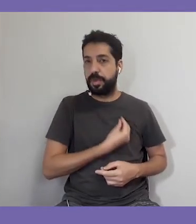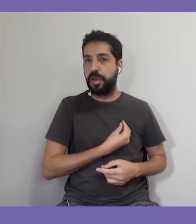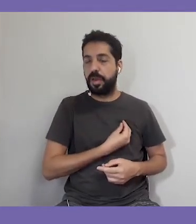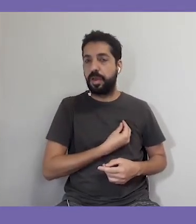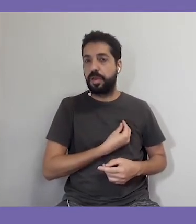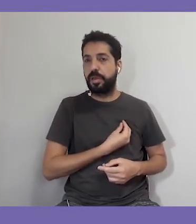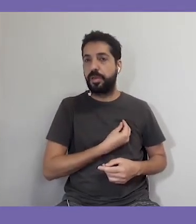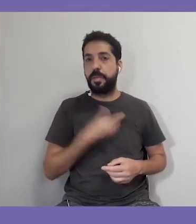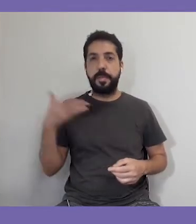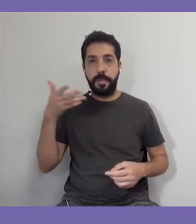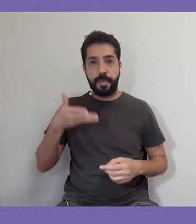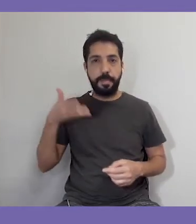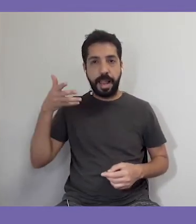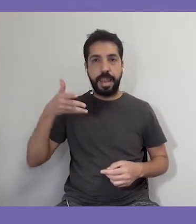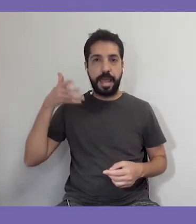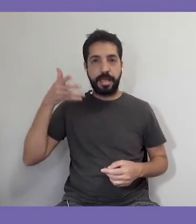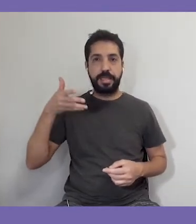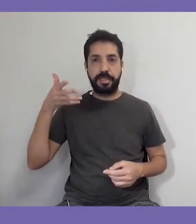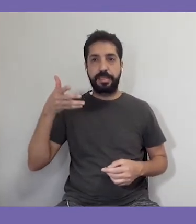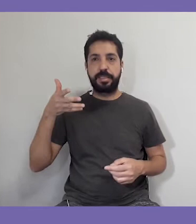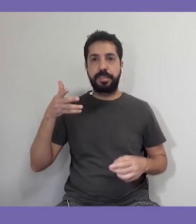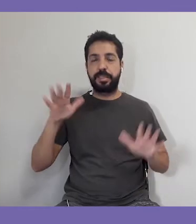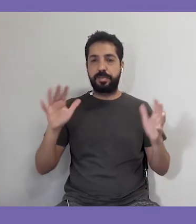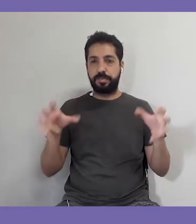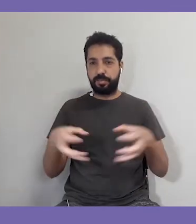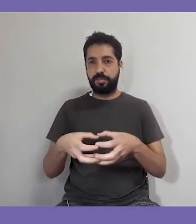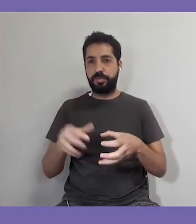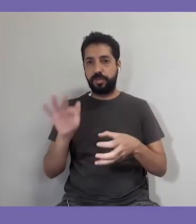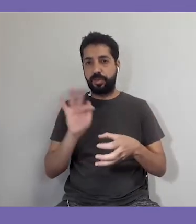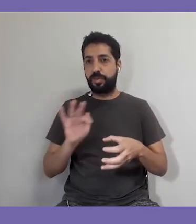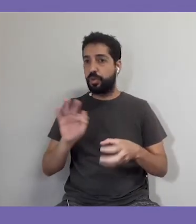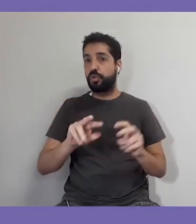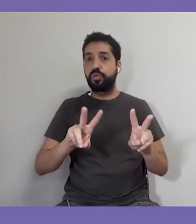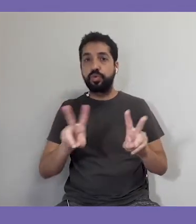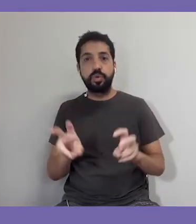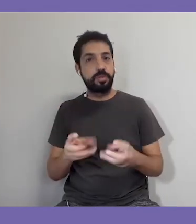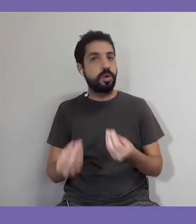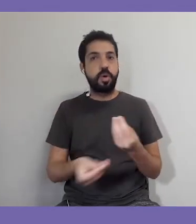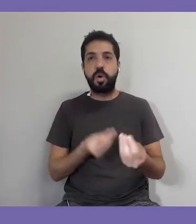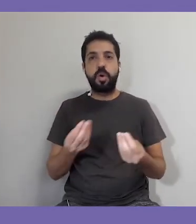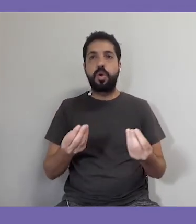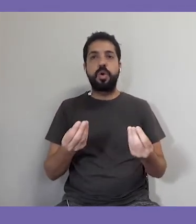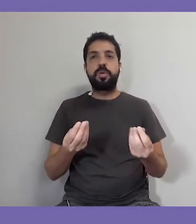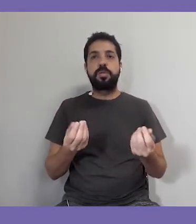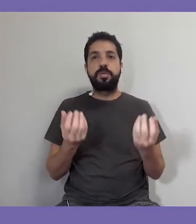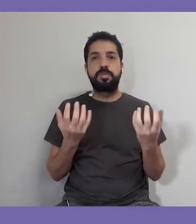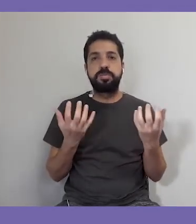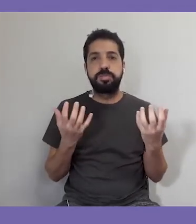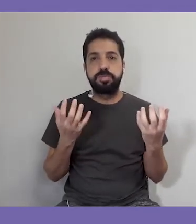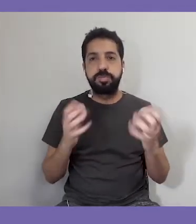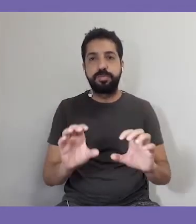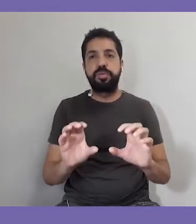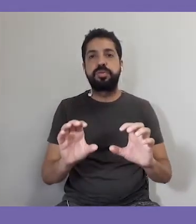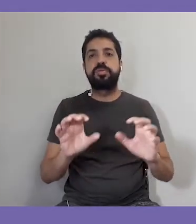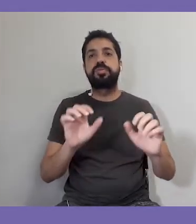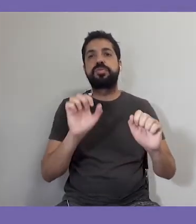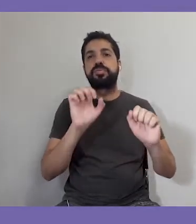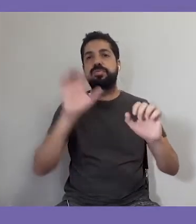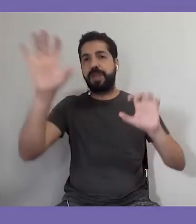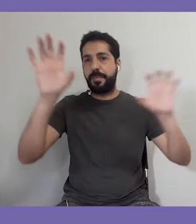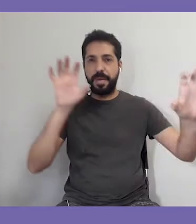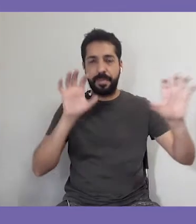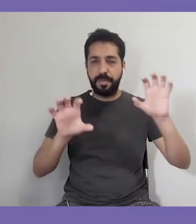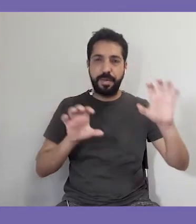Participamos de uma palestra na universidade sobre justamente difusão e produção